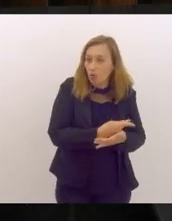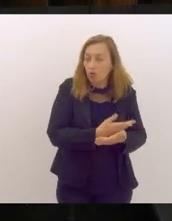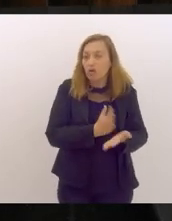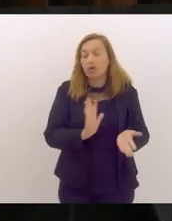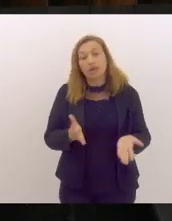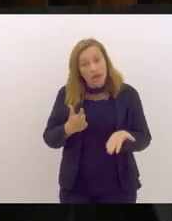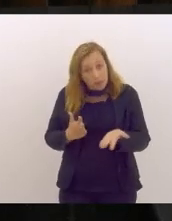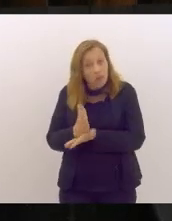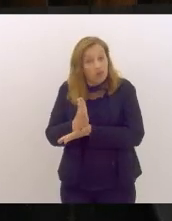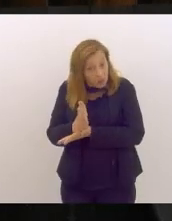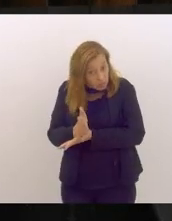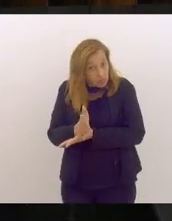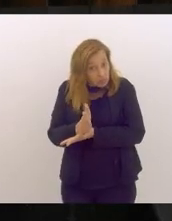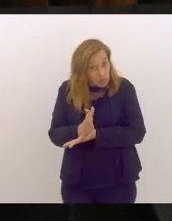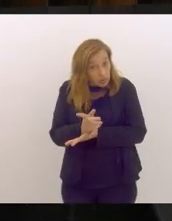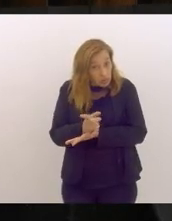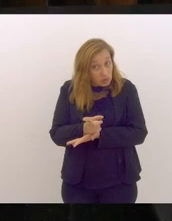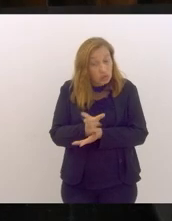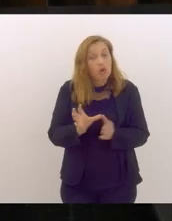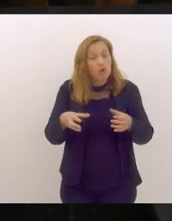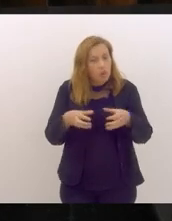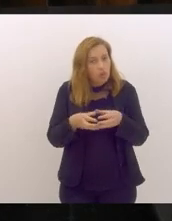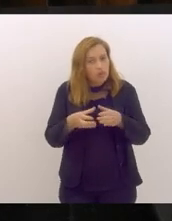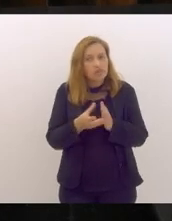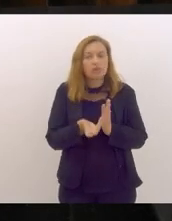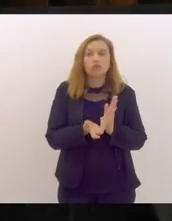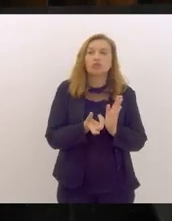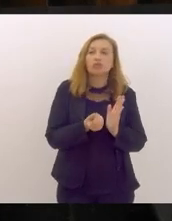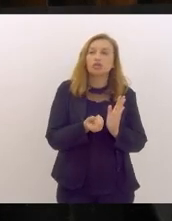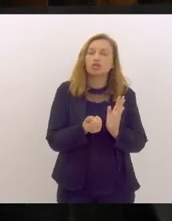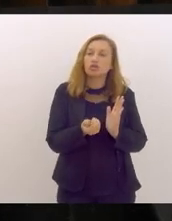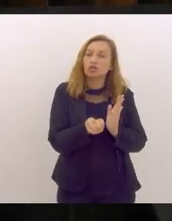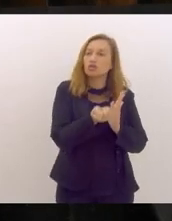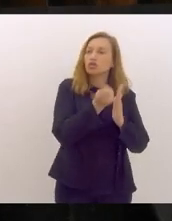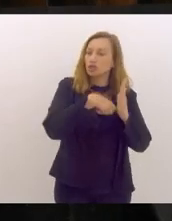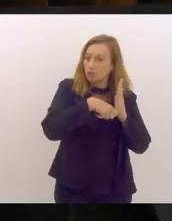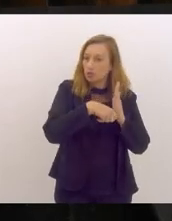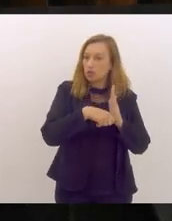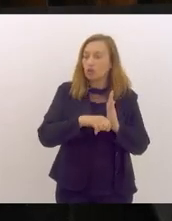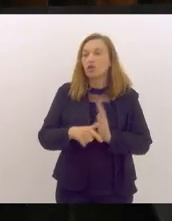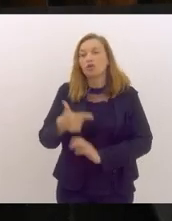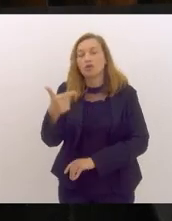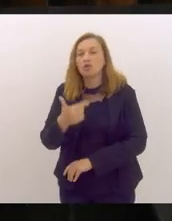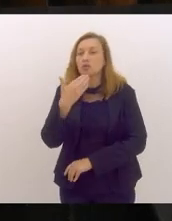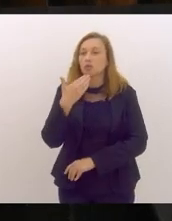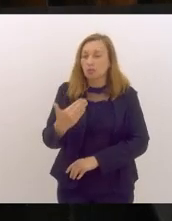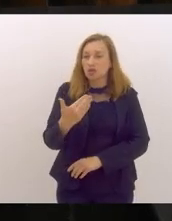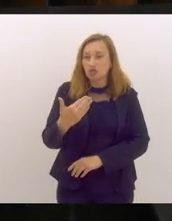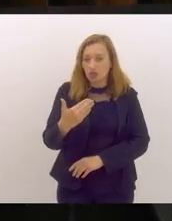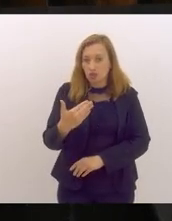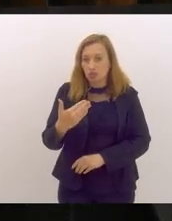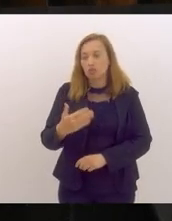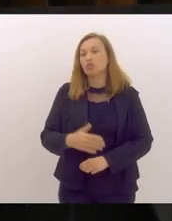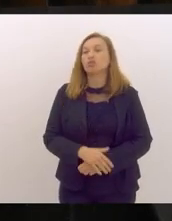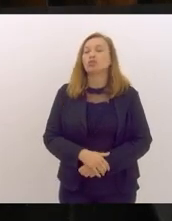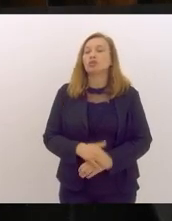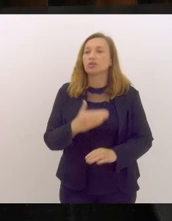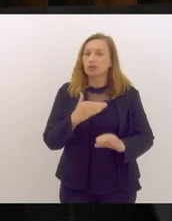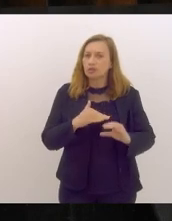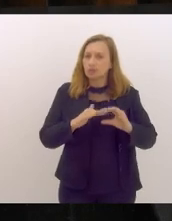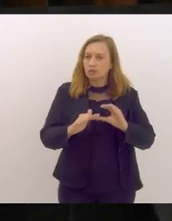aprovamos, na Comissão de Tributação, um segundo pedido de auditoria e